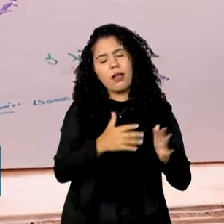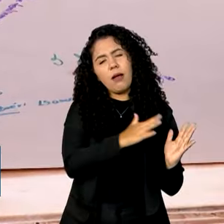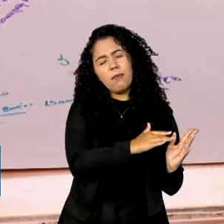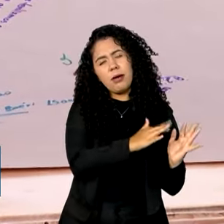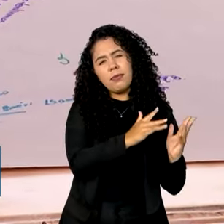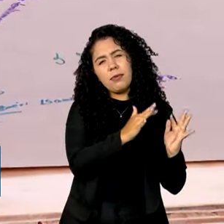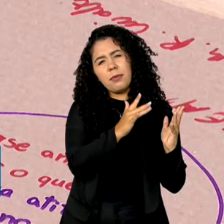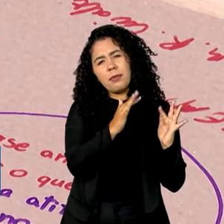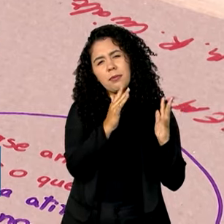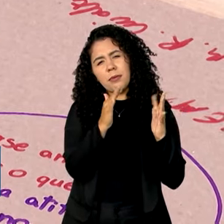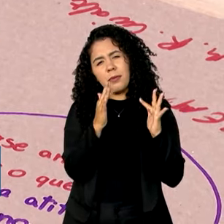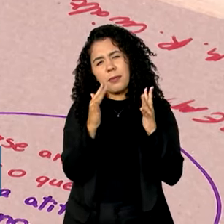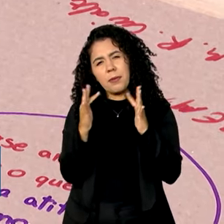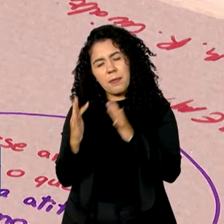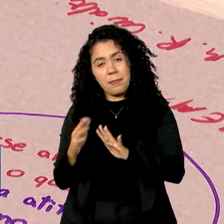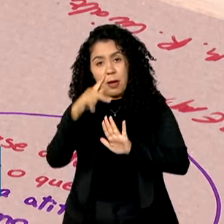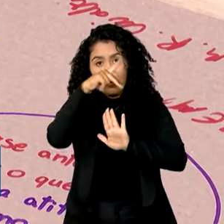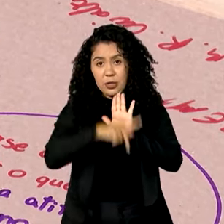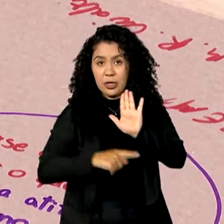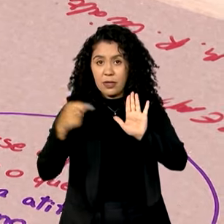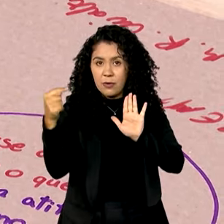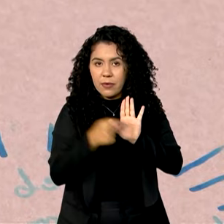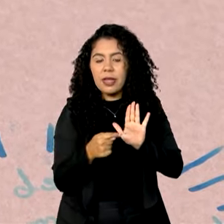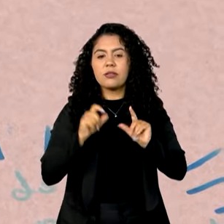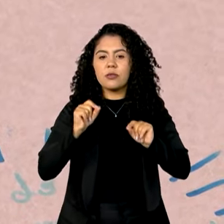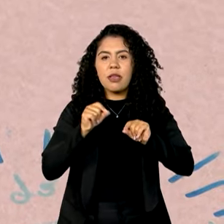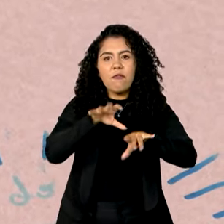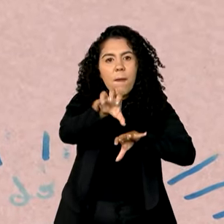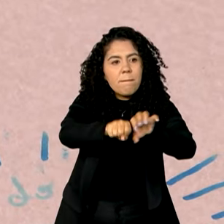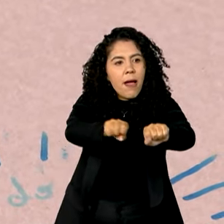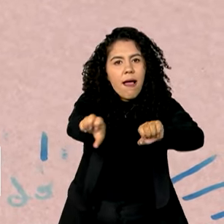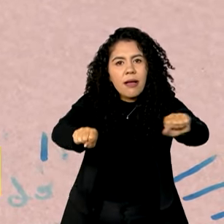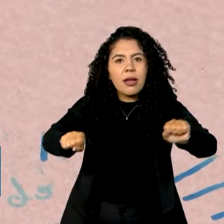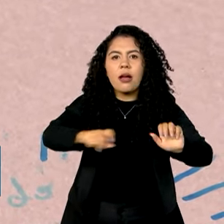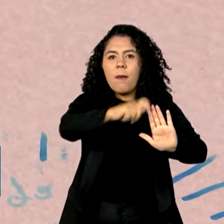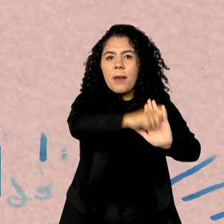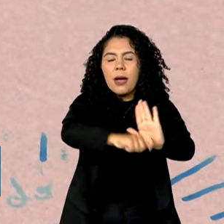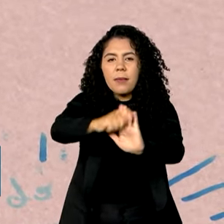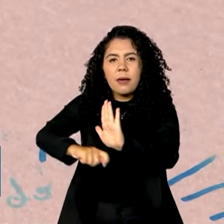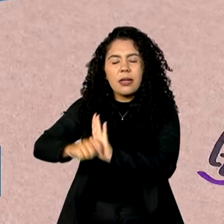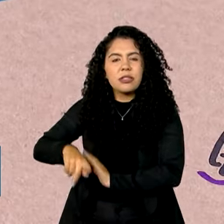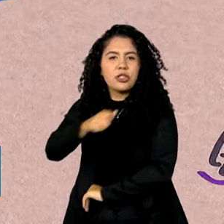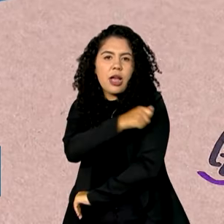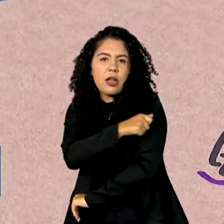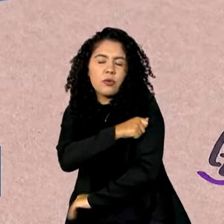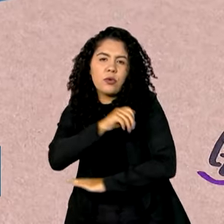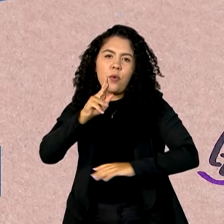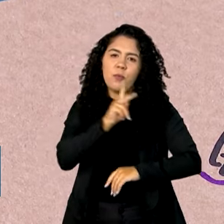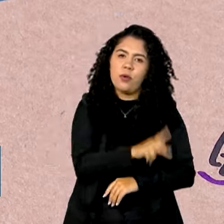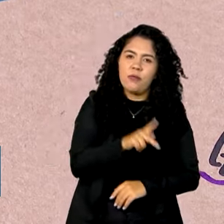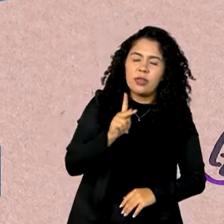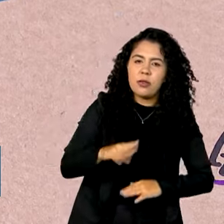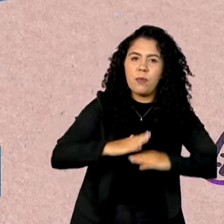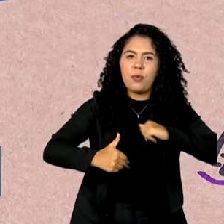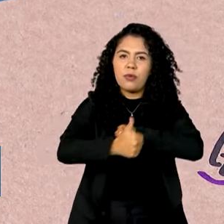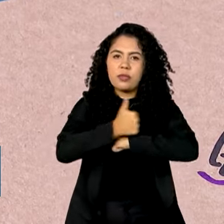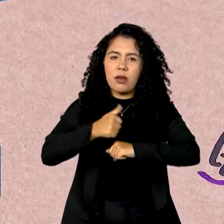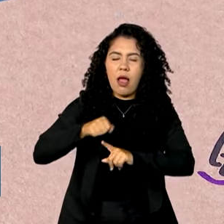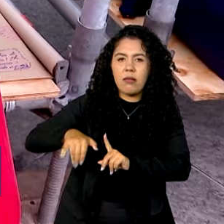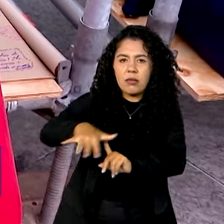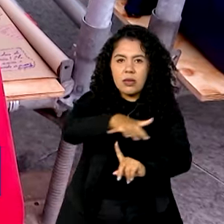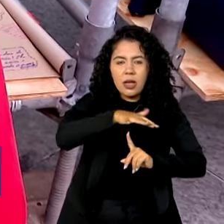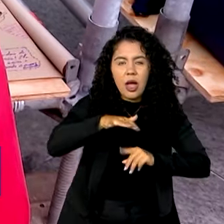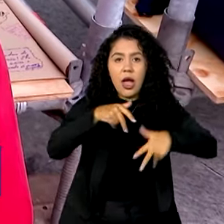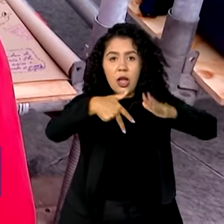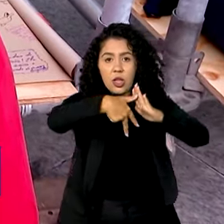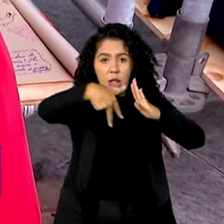manifesto Ecoando Vozes foi reunindo mensagens de estudantes, professores, ambientalistas, quilombolas e